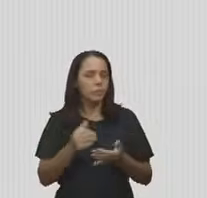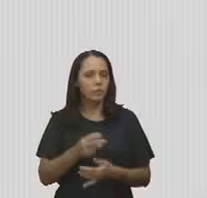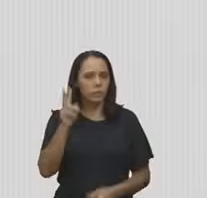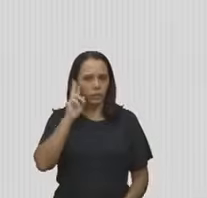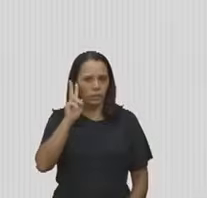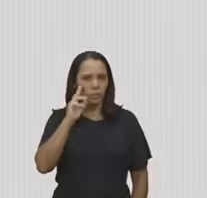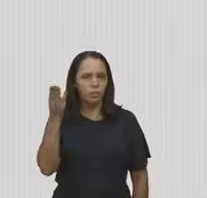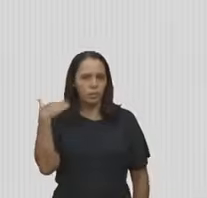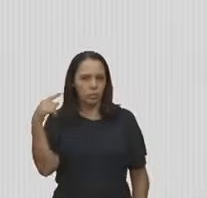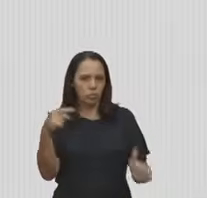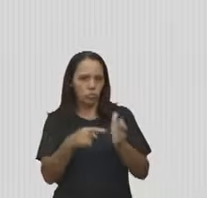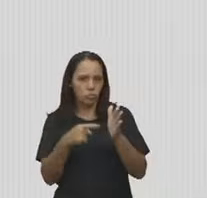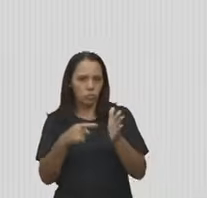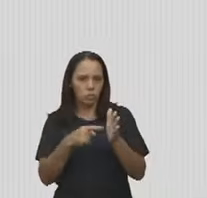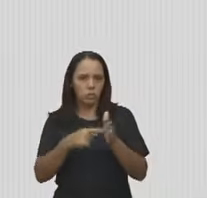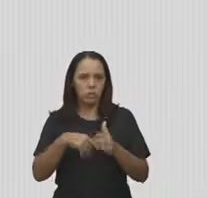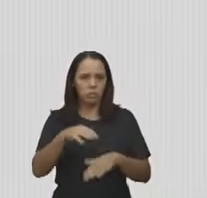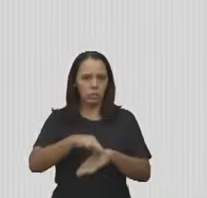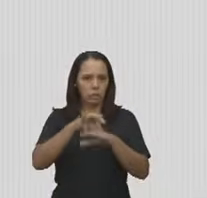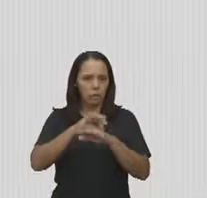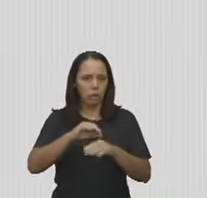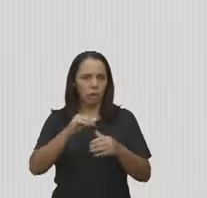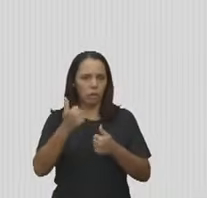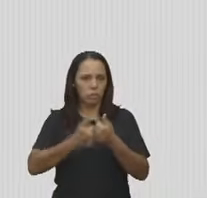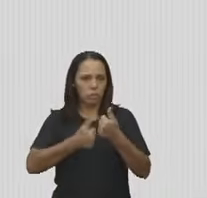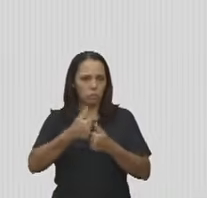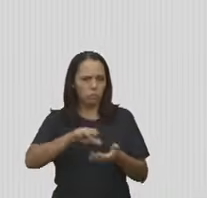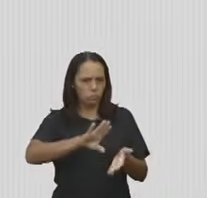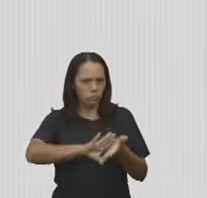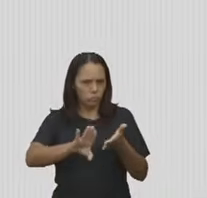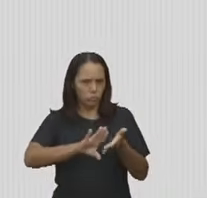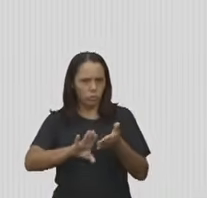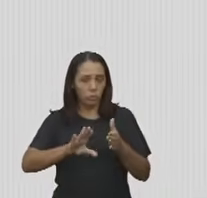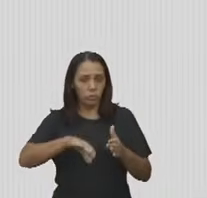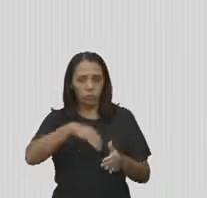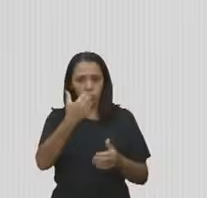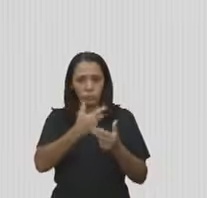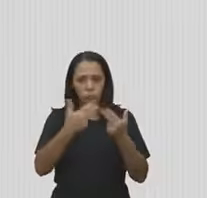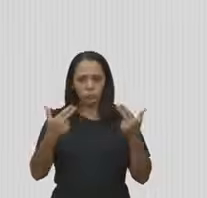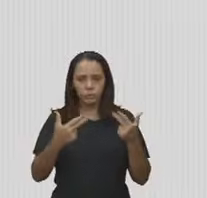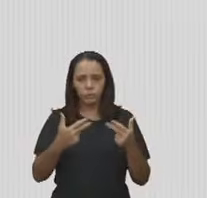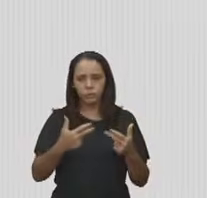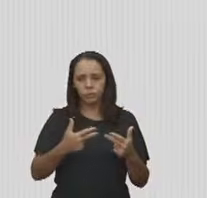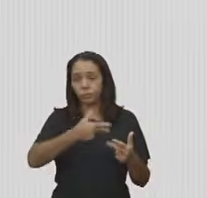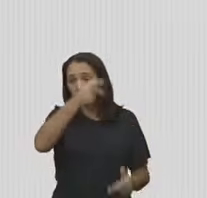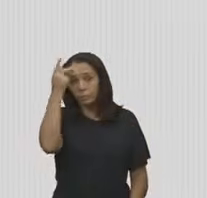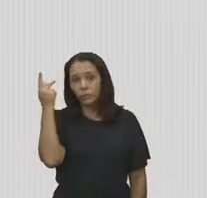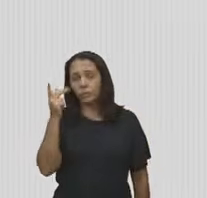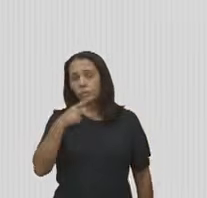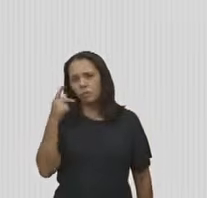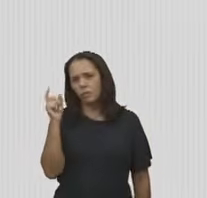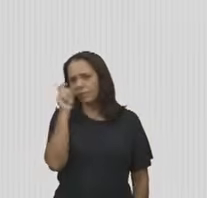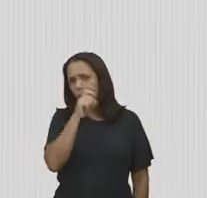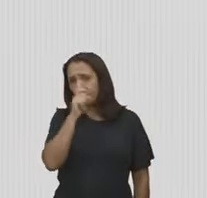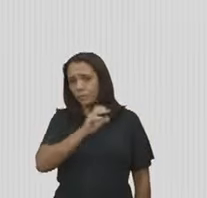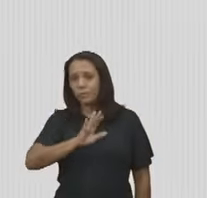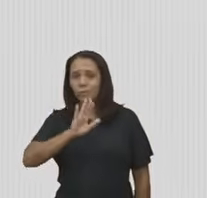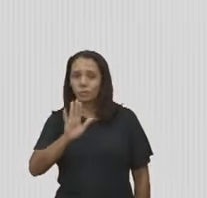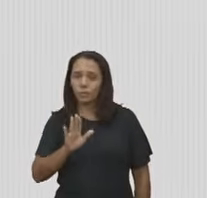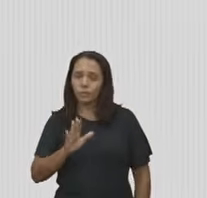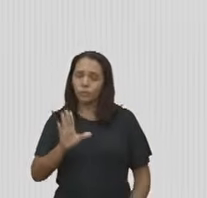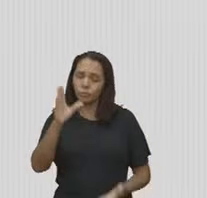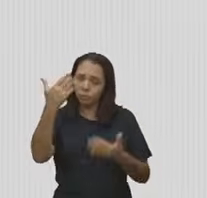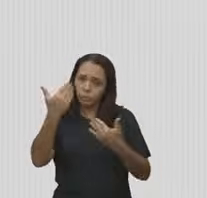eu denunciei? Tiraram as carnes, o arroz integral e as frutas. O prefeito falou que era mentira. Só que contra fatos não